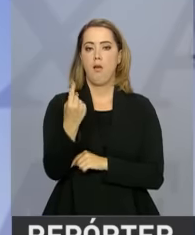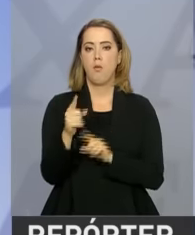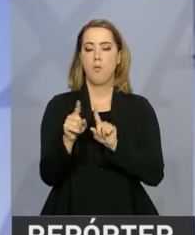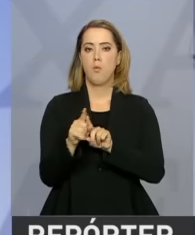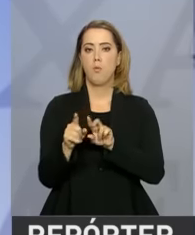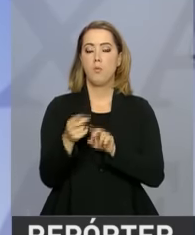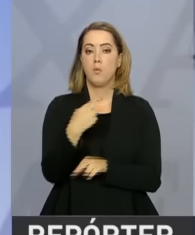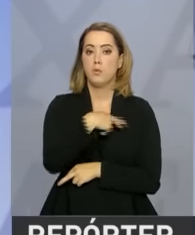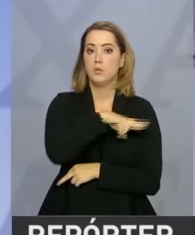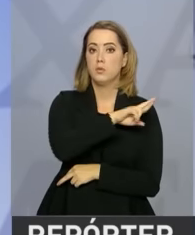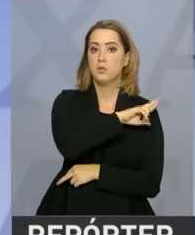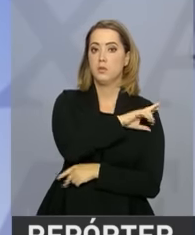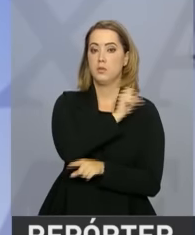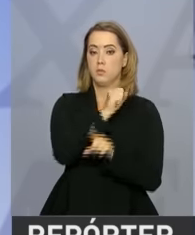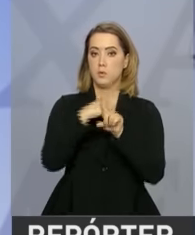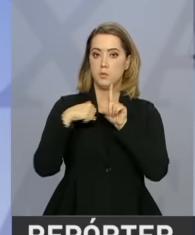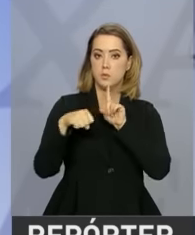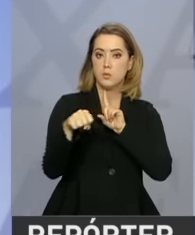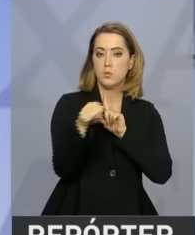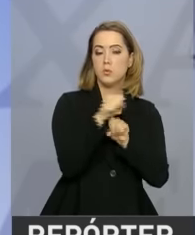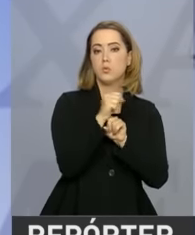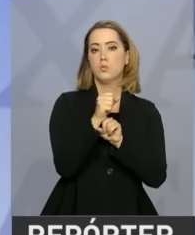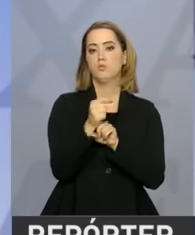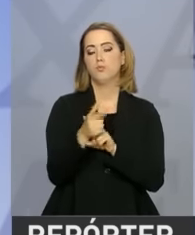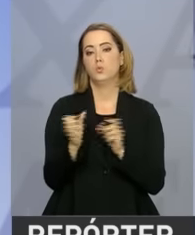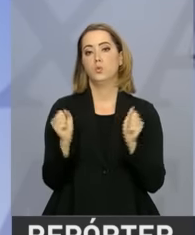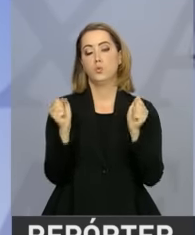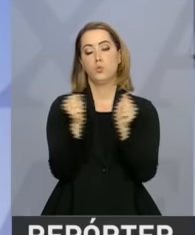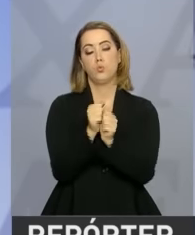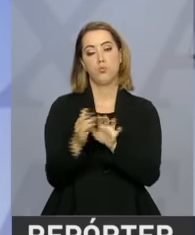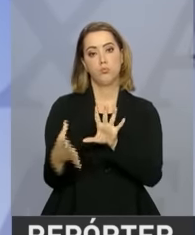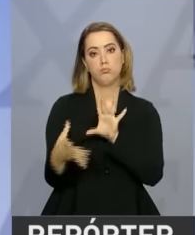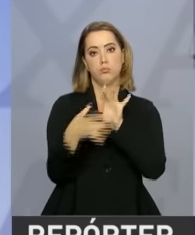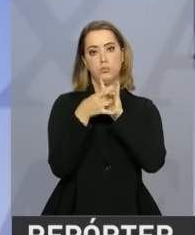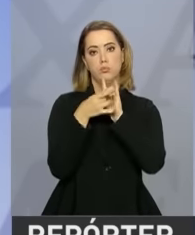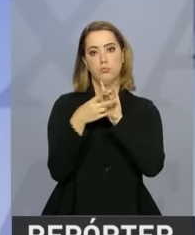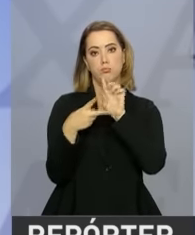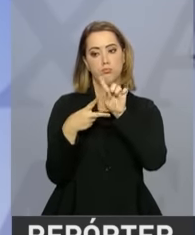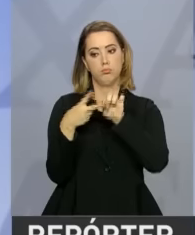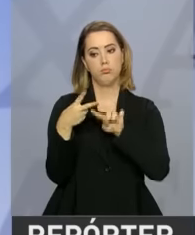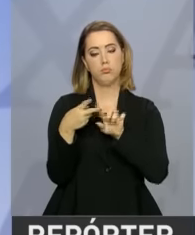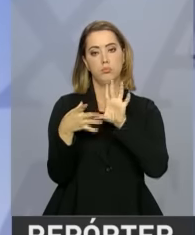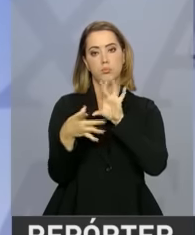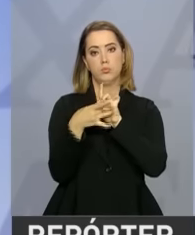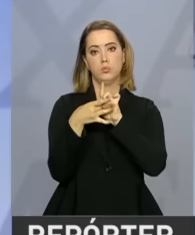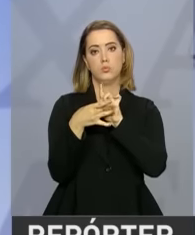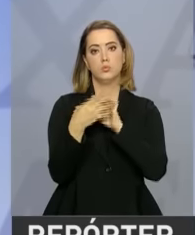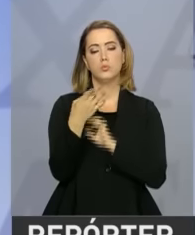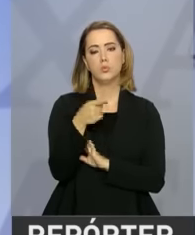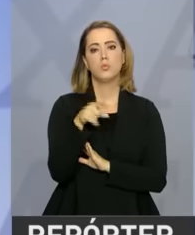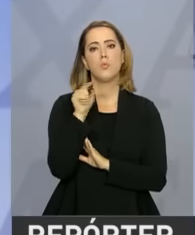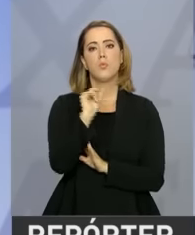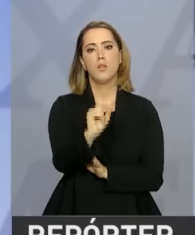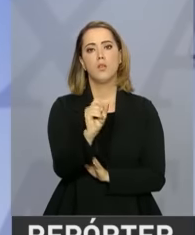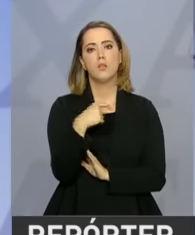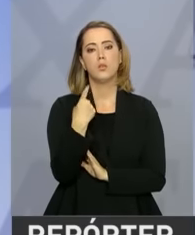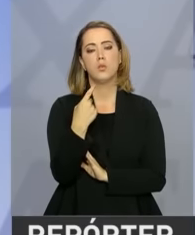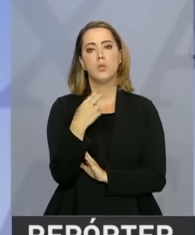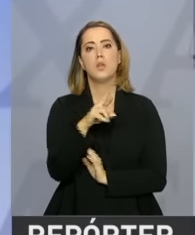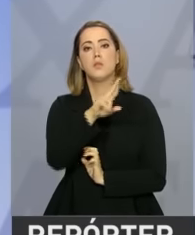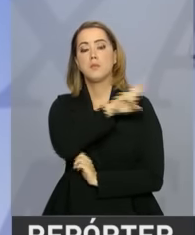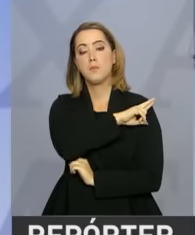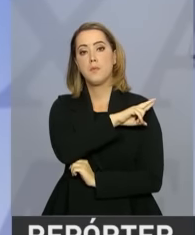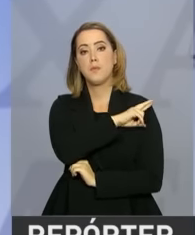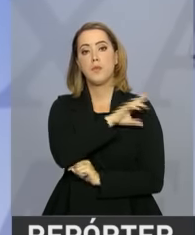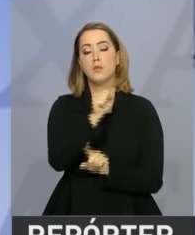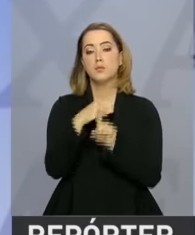a responsabilidade social de outro lado. O fato é que responsabilidade